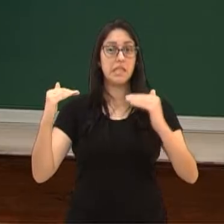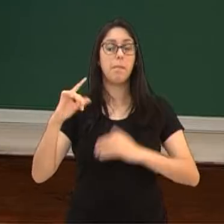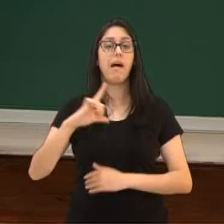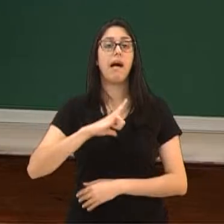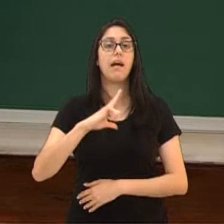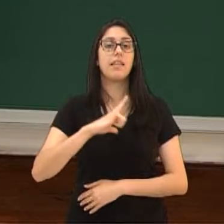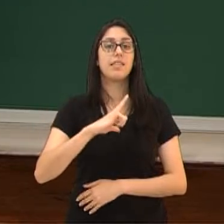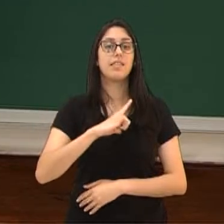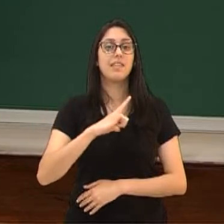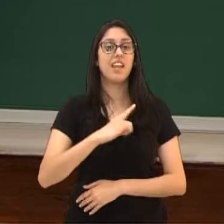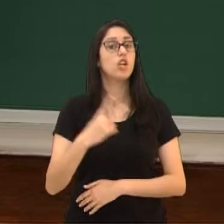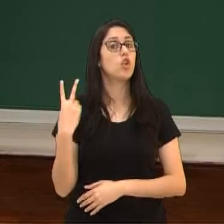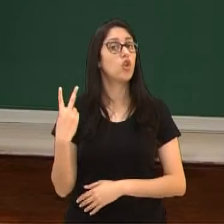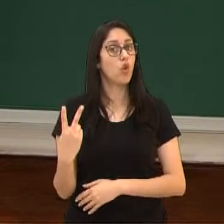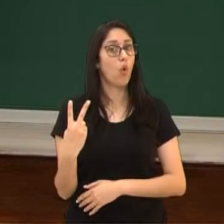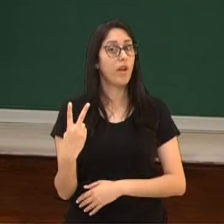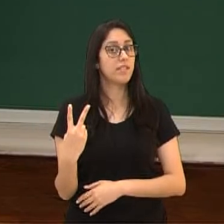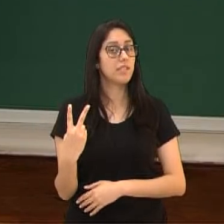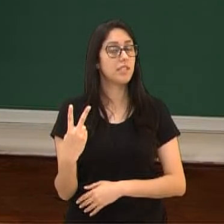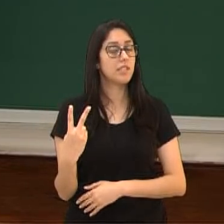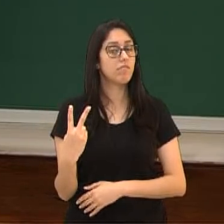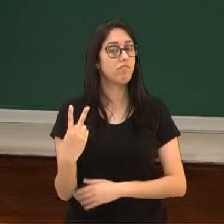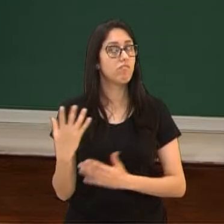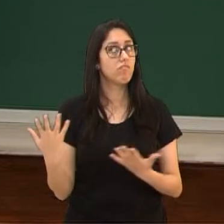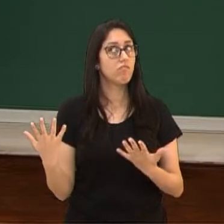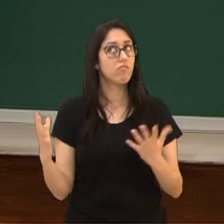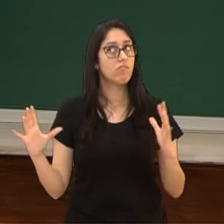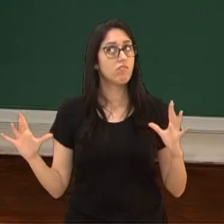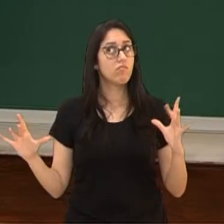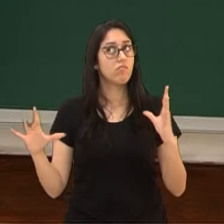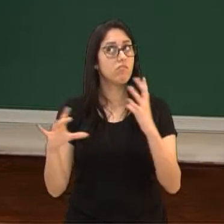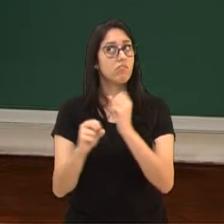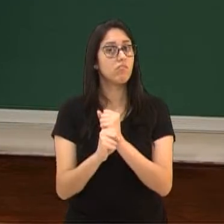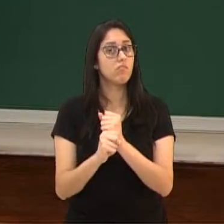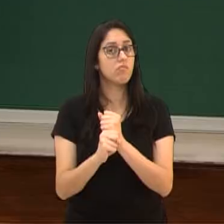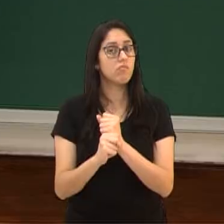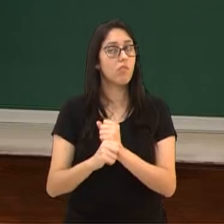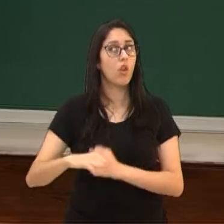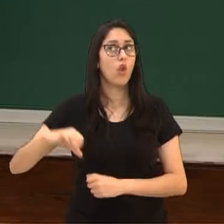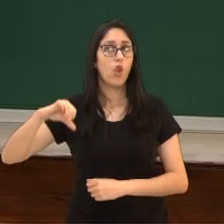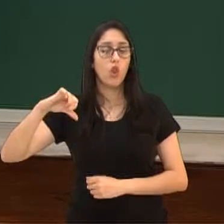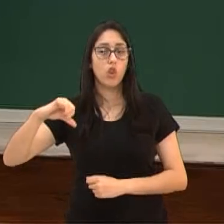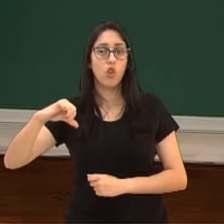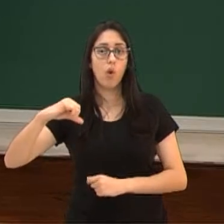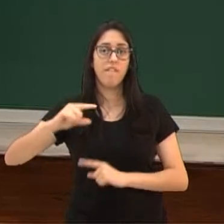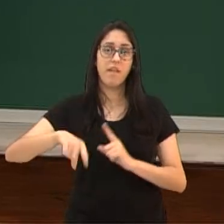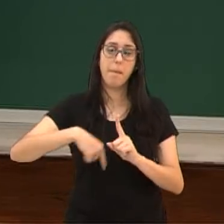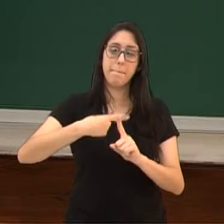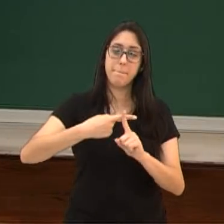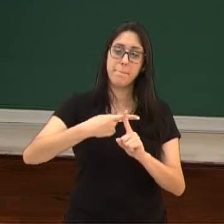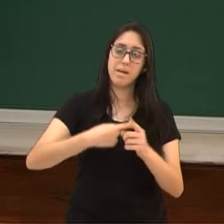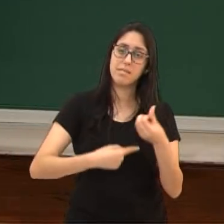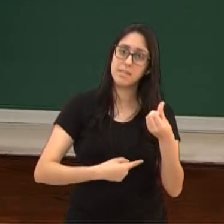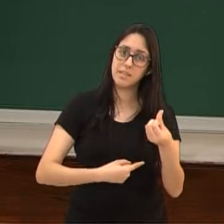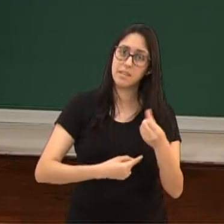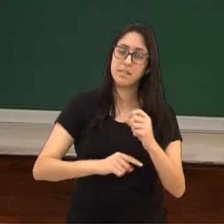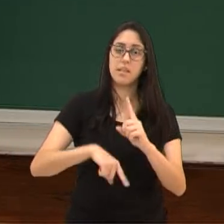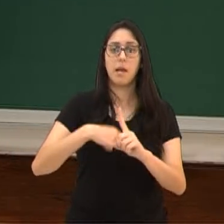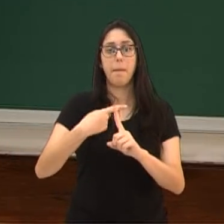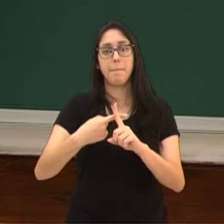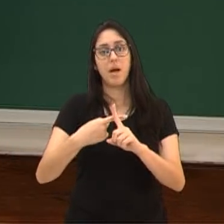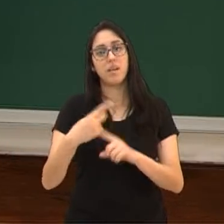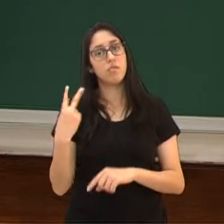temos 2 cubinhos. Então, basta somar tudo isso, né? 9 mais o 6 mais o